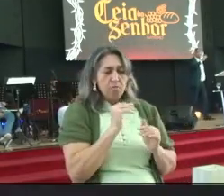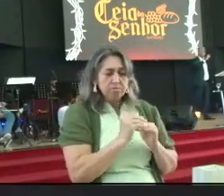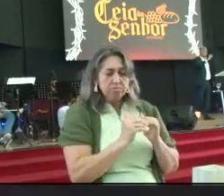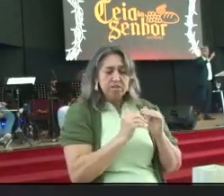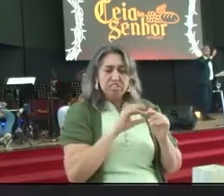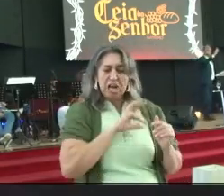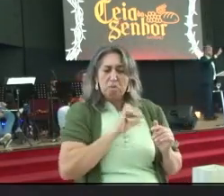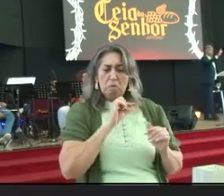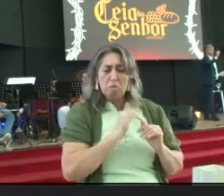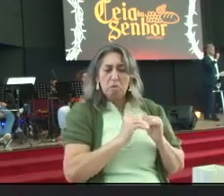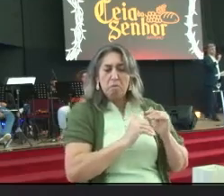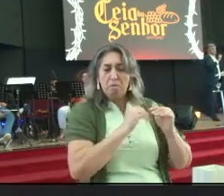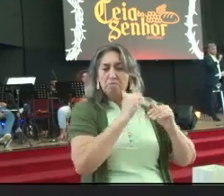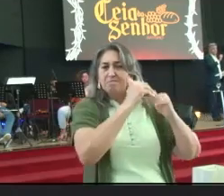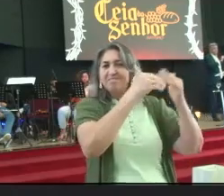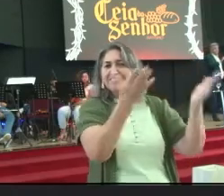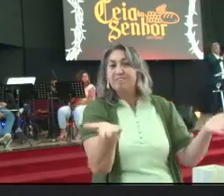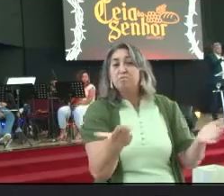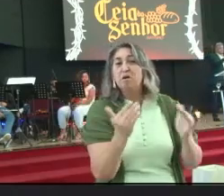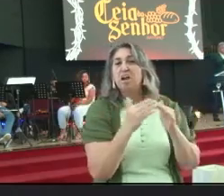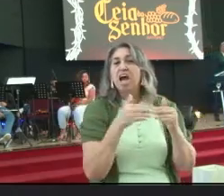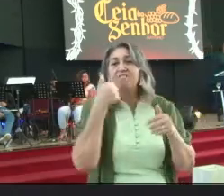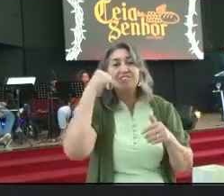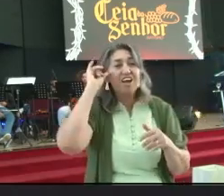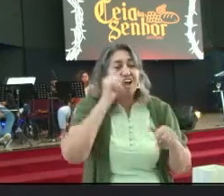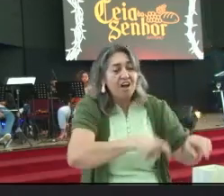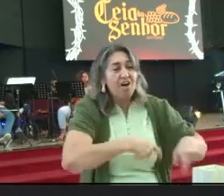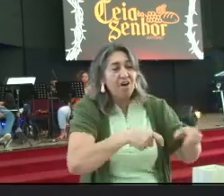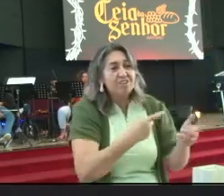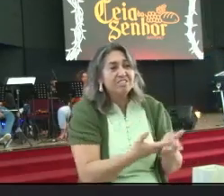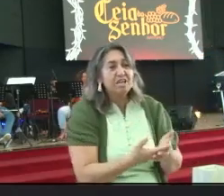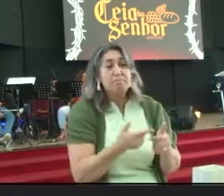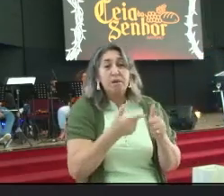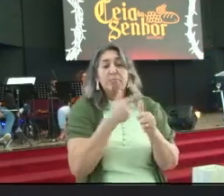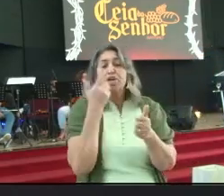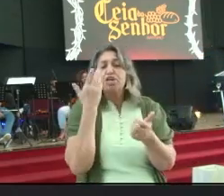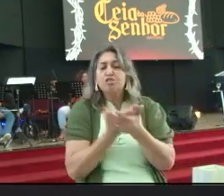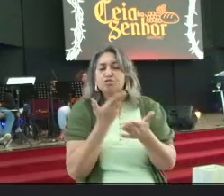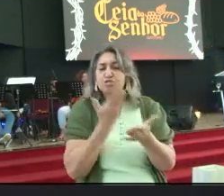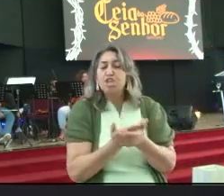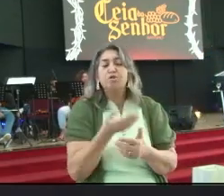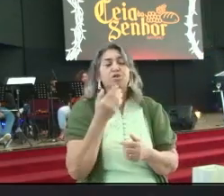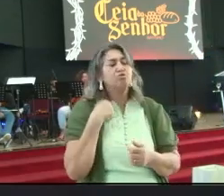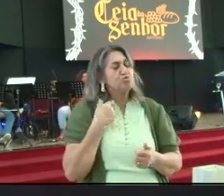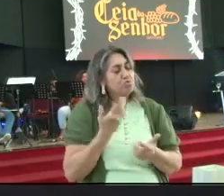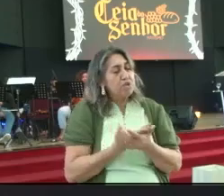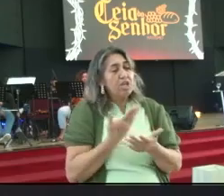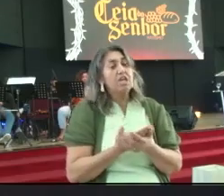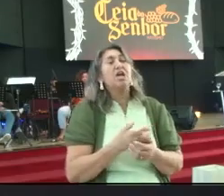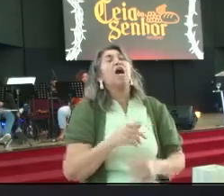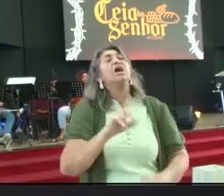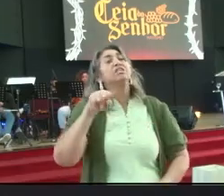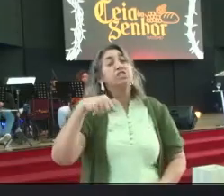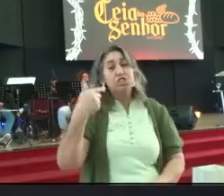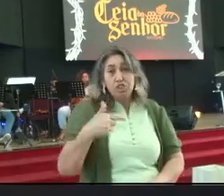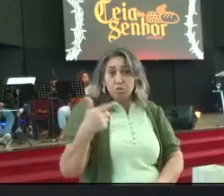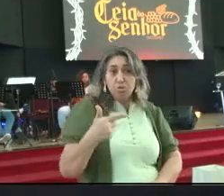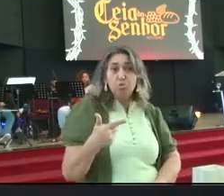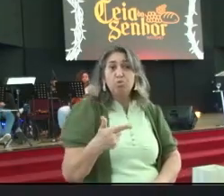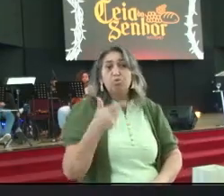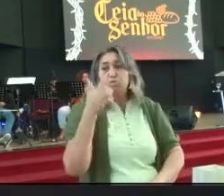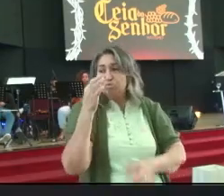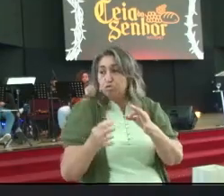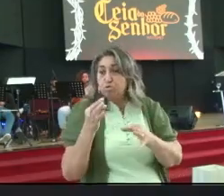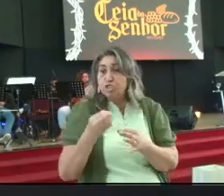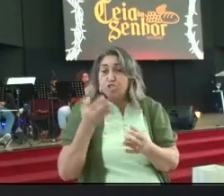Ele falou assim: Ruimar, na primeira fase eu passei porque eu estudei. Na segunda fase para juiz, eu